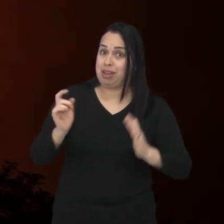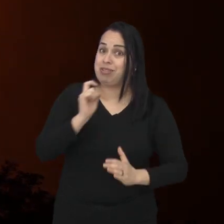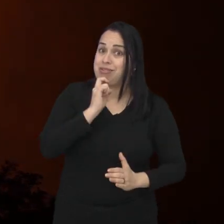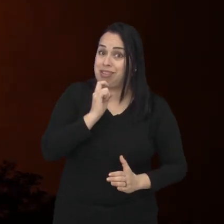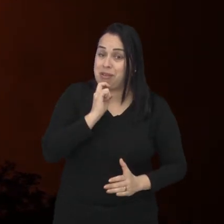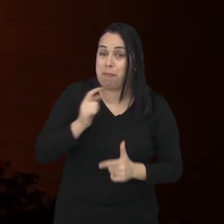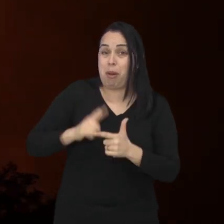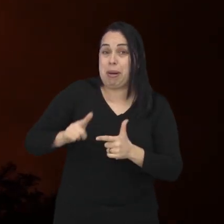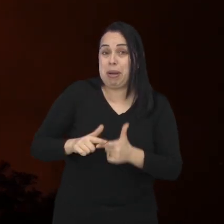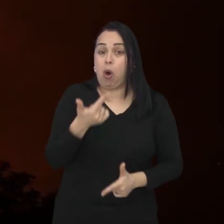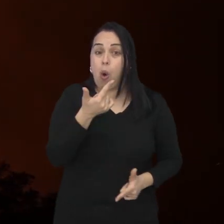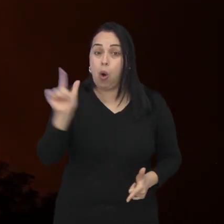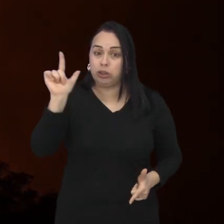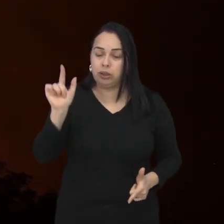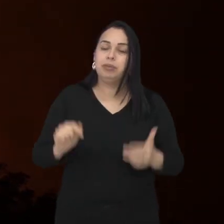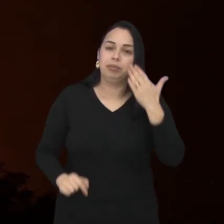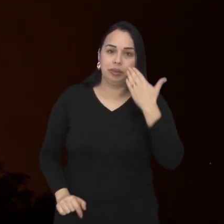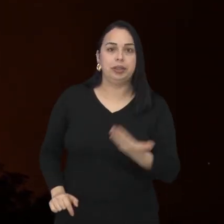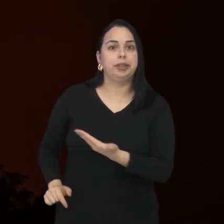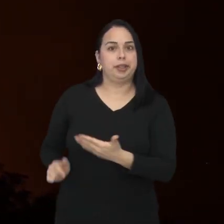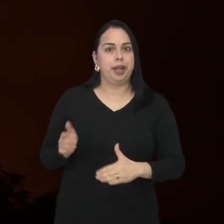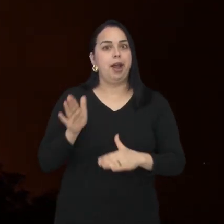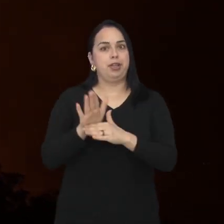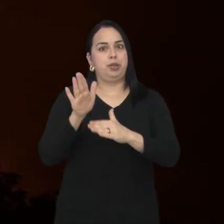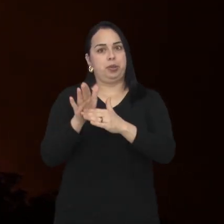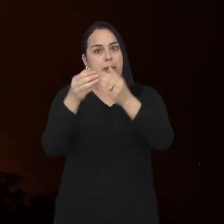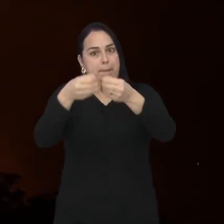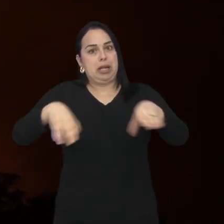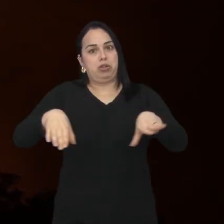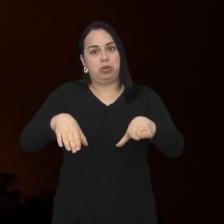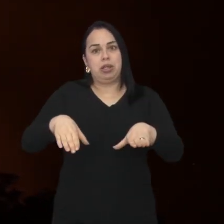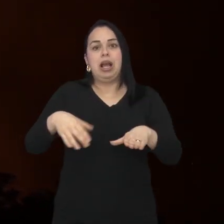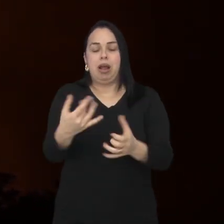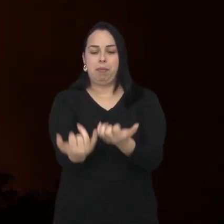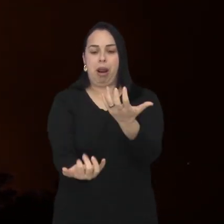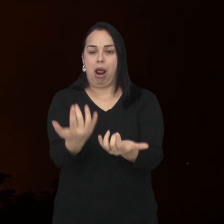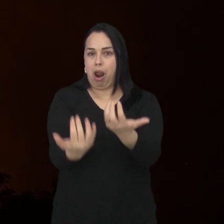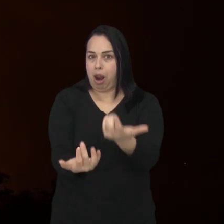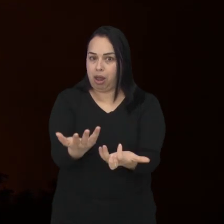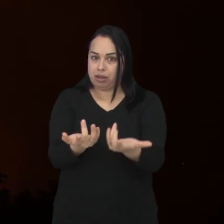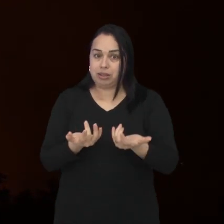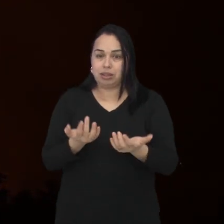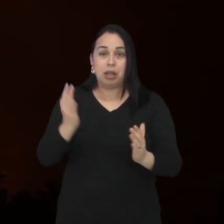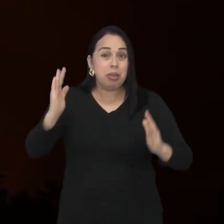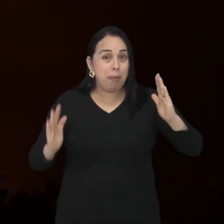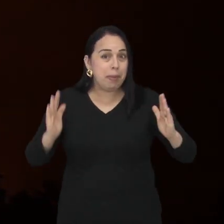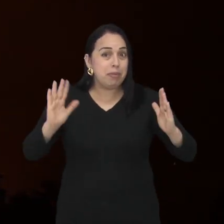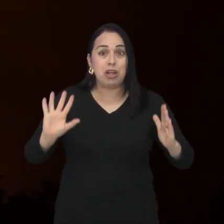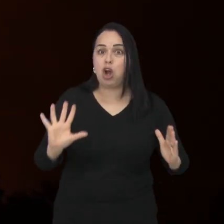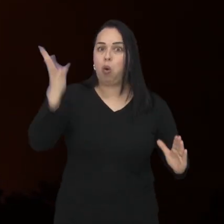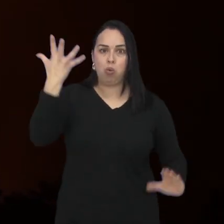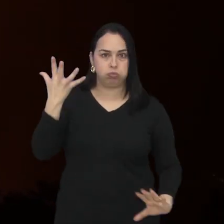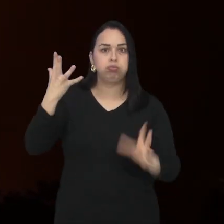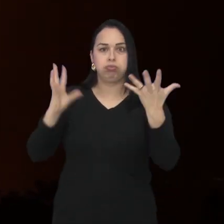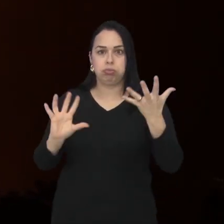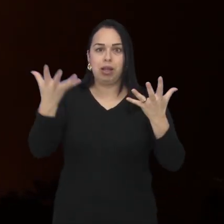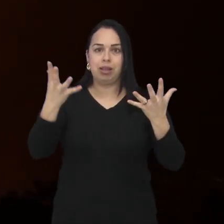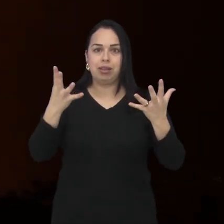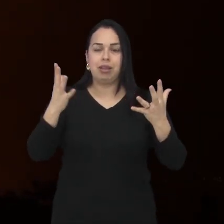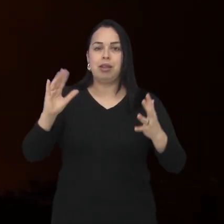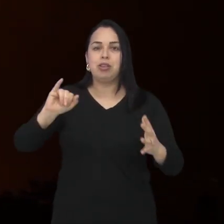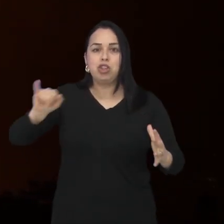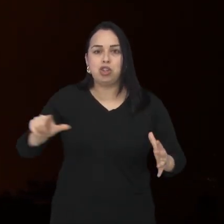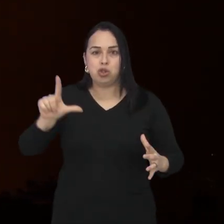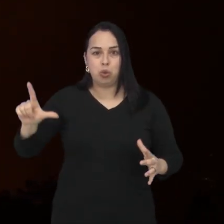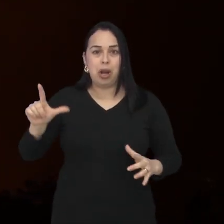outro problema contribui ainda mais com a poluição do ar, as queimadas. O período de maior ocorrência das queimadas